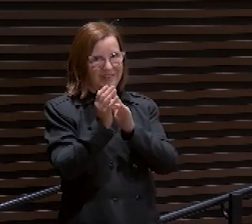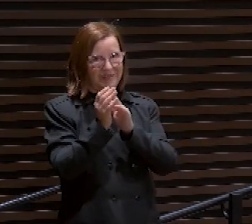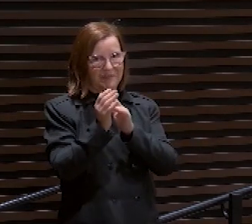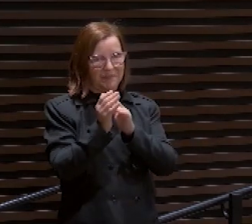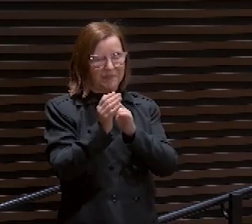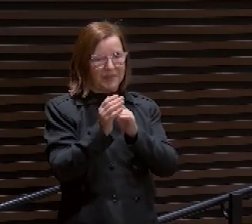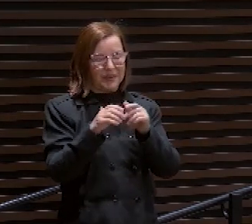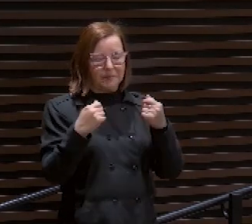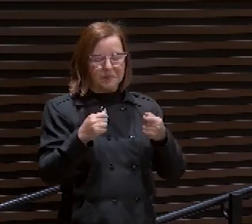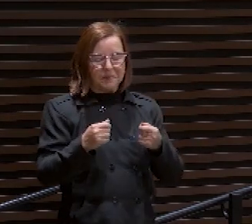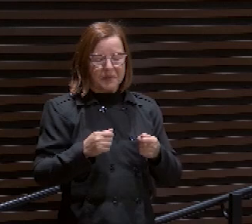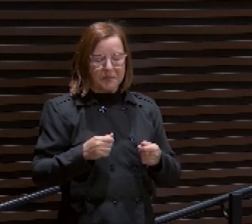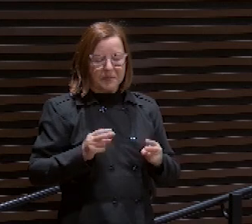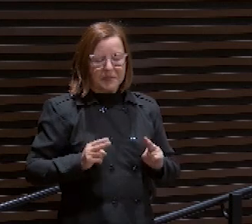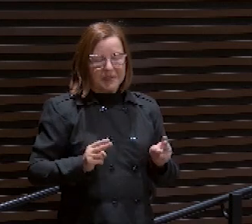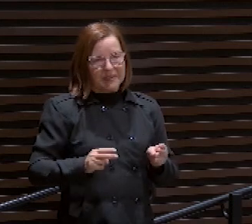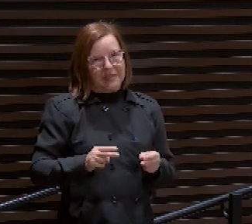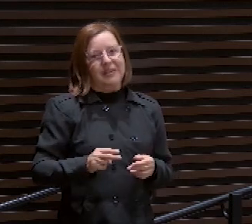morrer do Senhor.